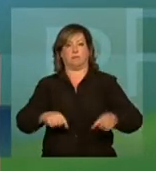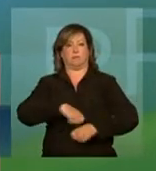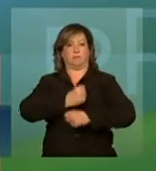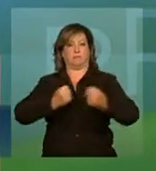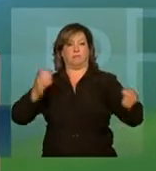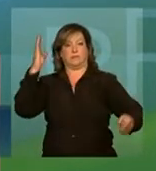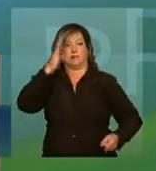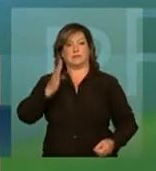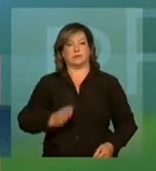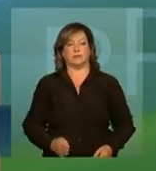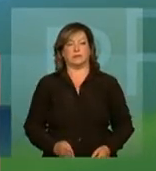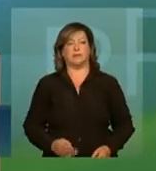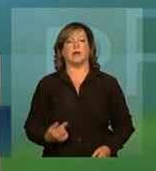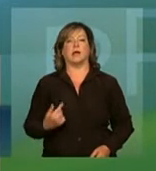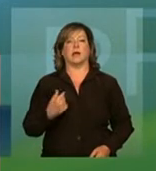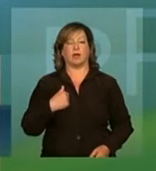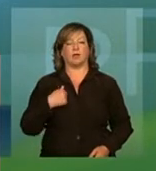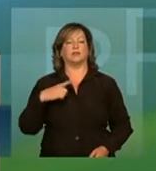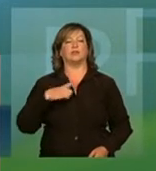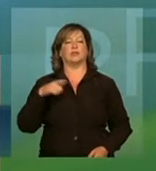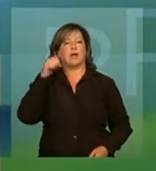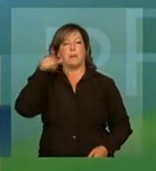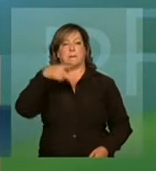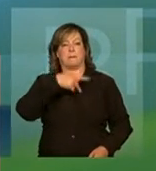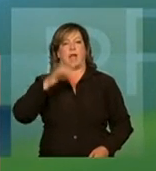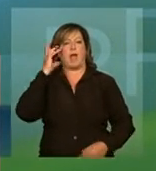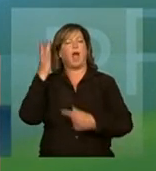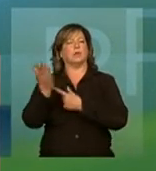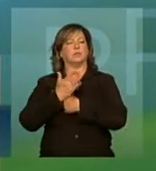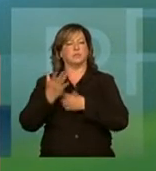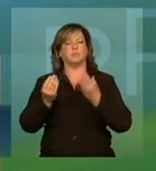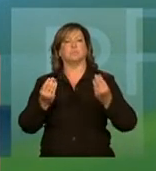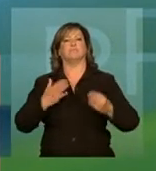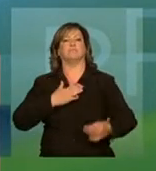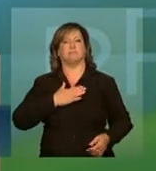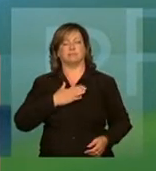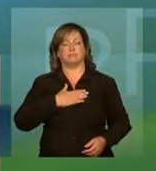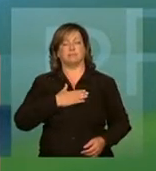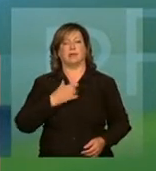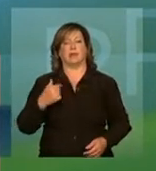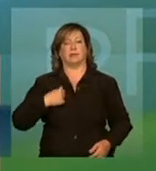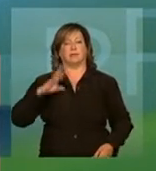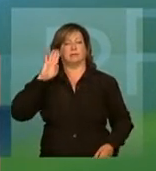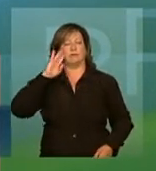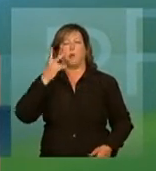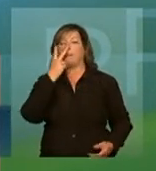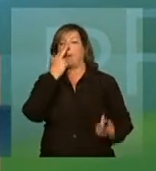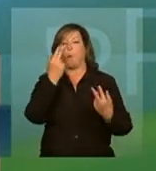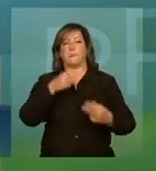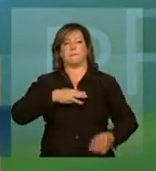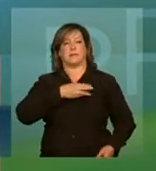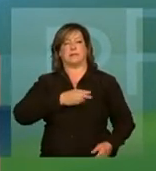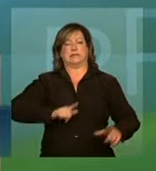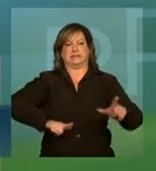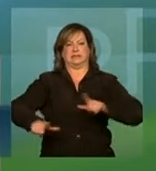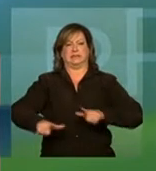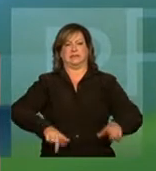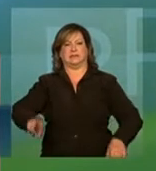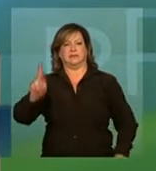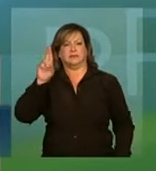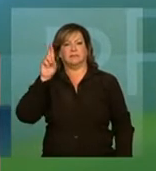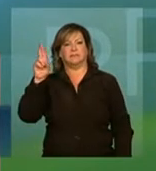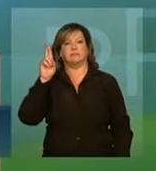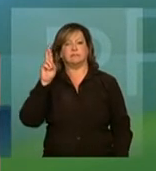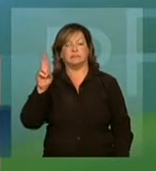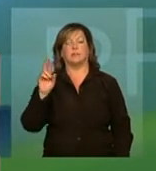com o apoio e a orientação indispensáveis da presidenta e com a dedicação missionária de muitos de meus colegas de ministério e de